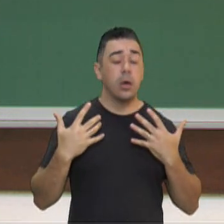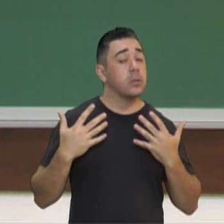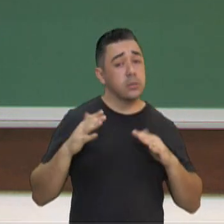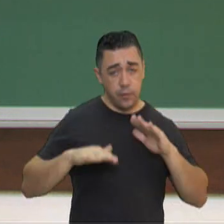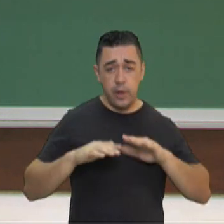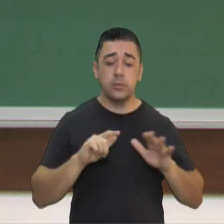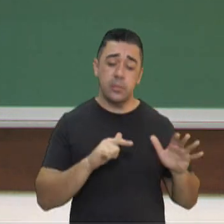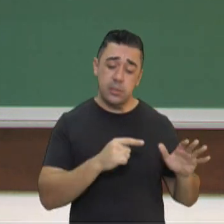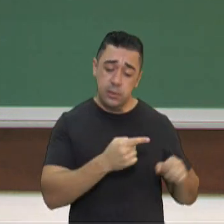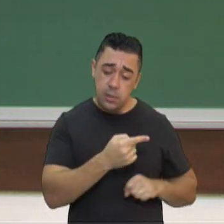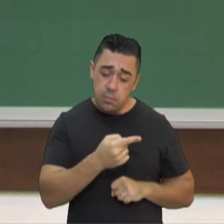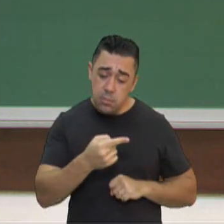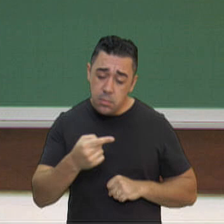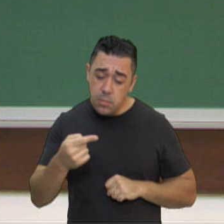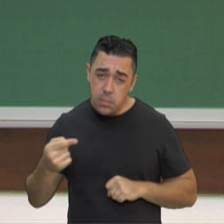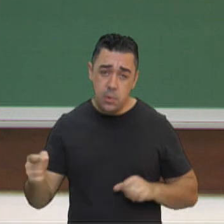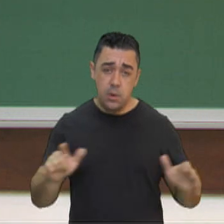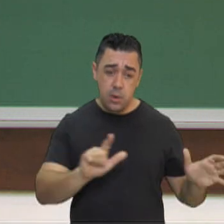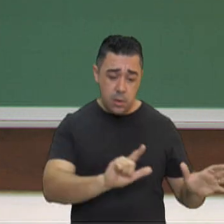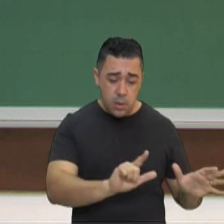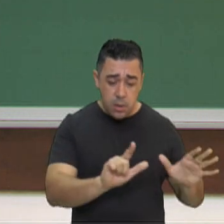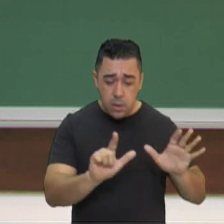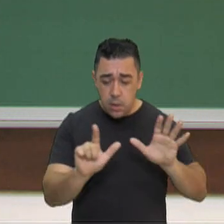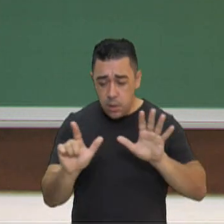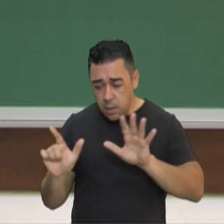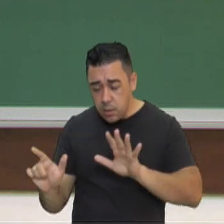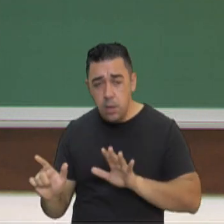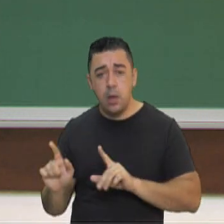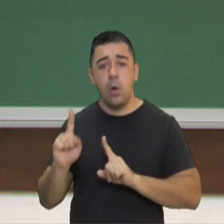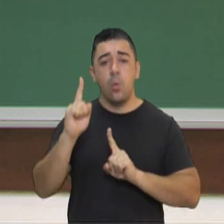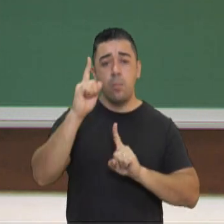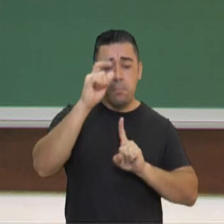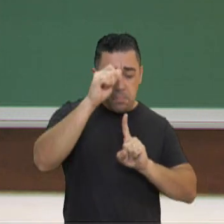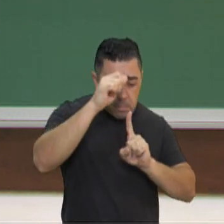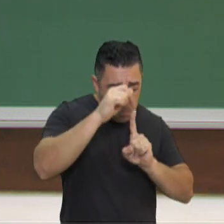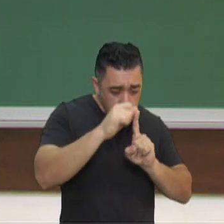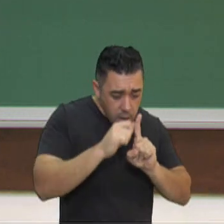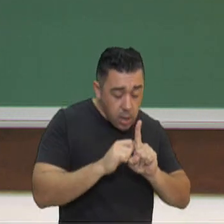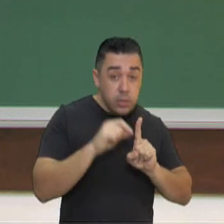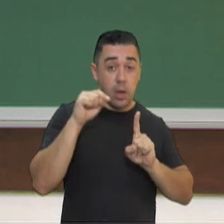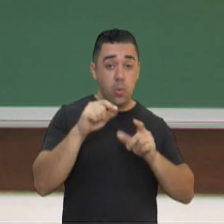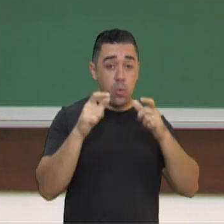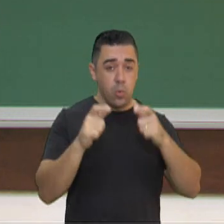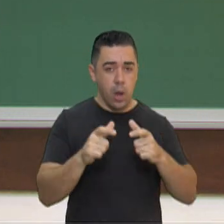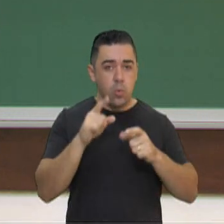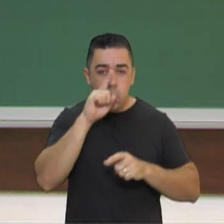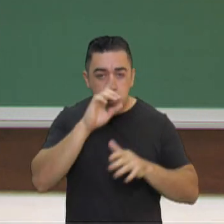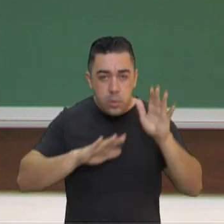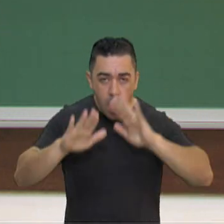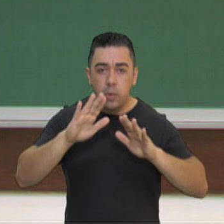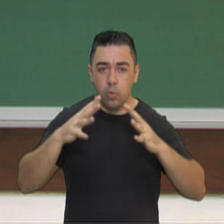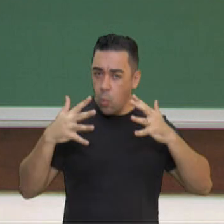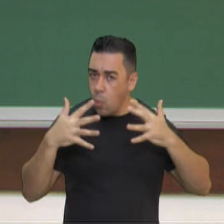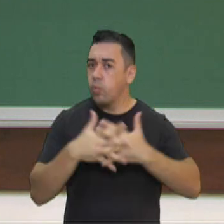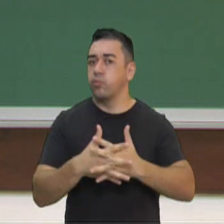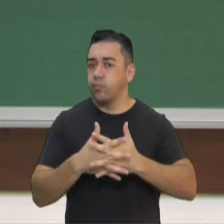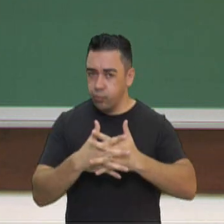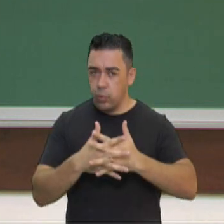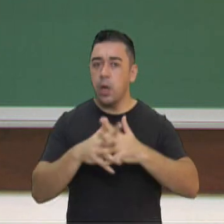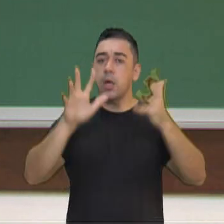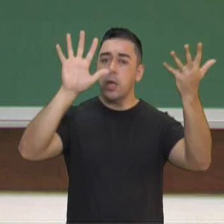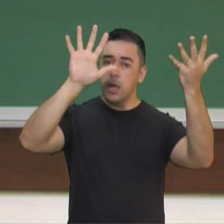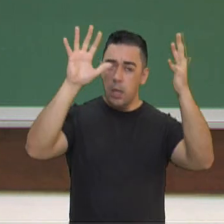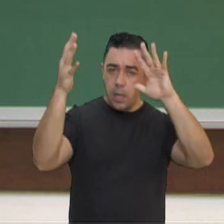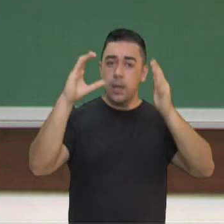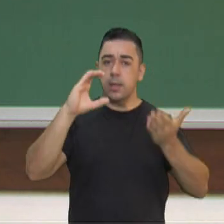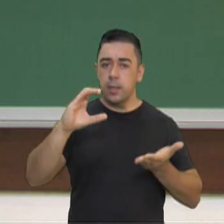mês, né, para aquela determinada região. Então, cuidado para não fazer confusão aí, tá? Os dois, sim, tem